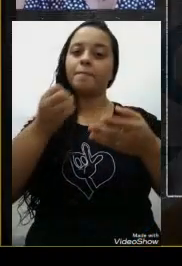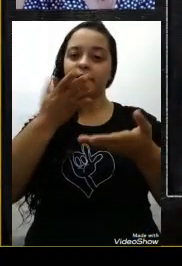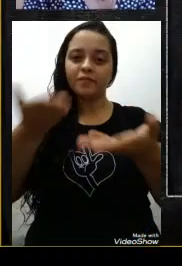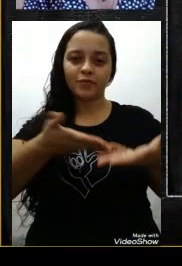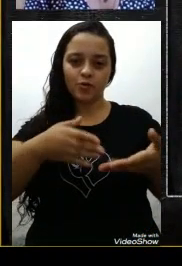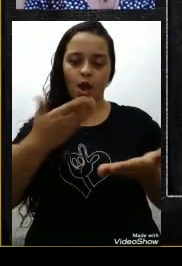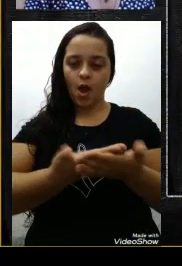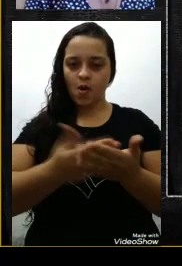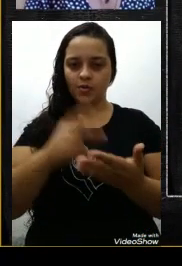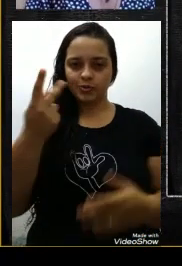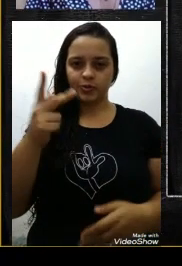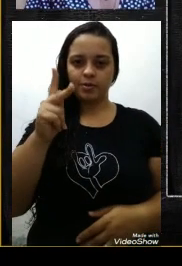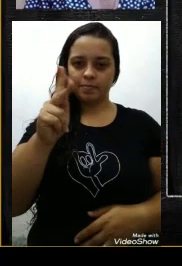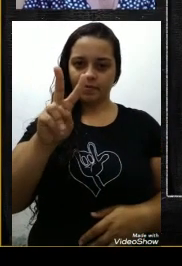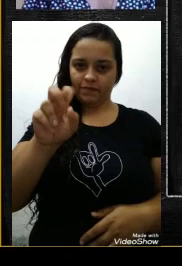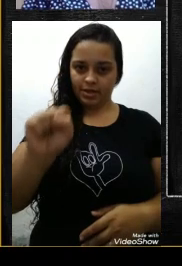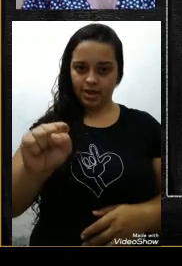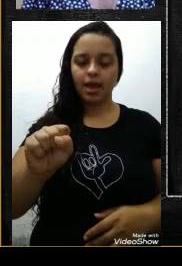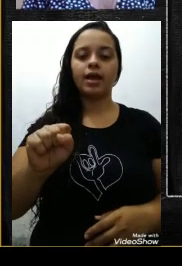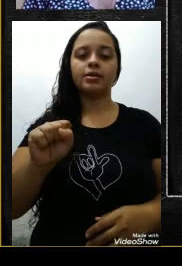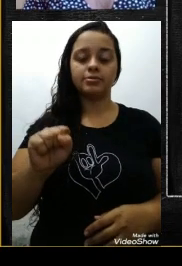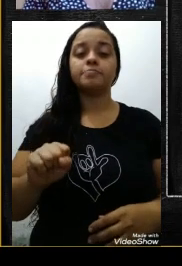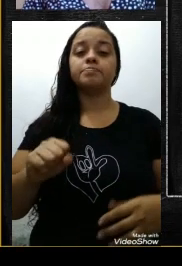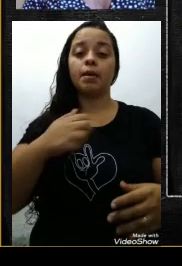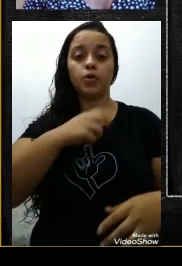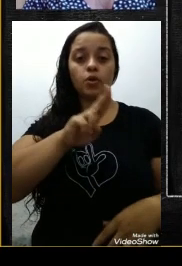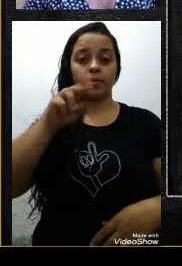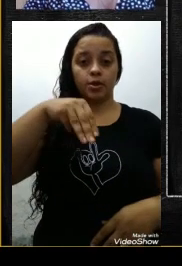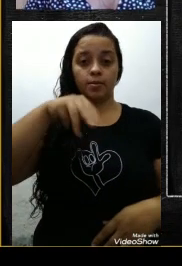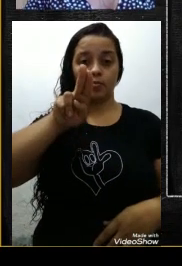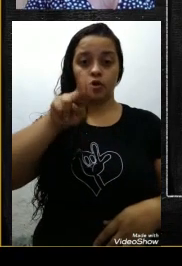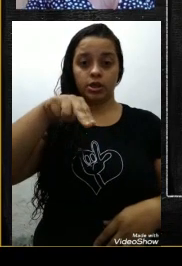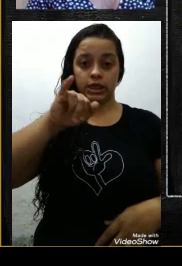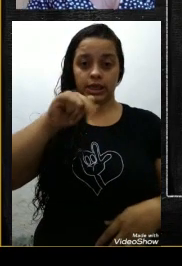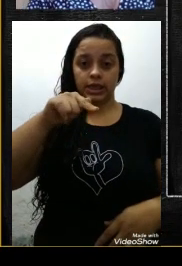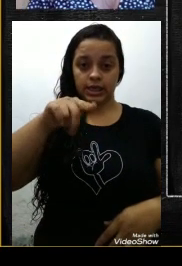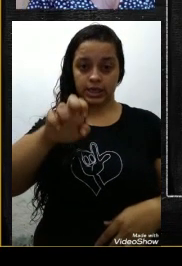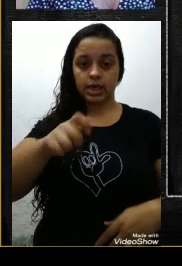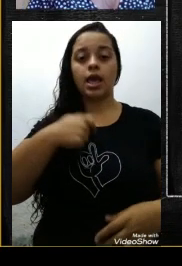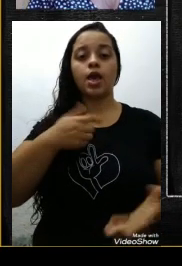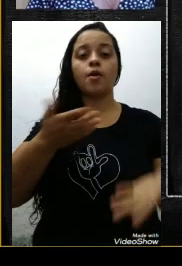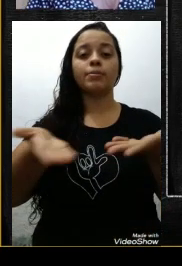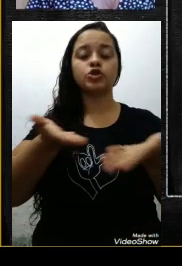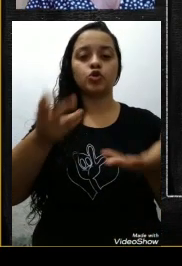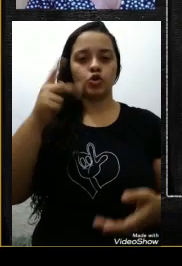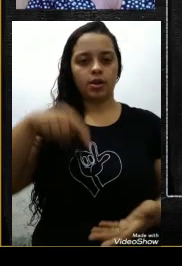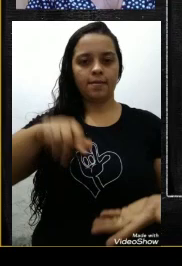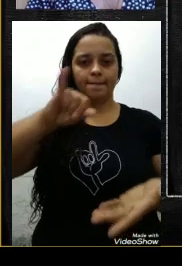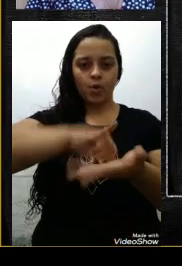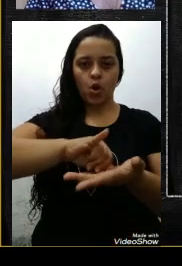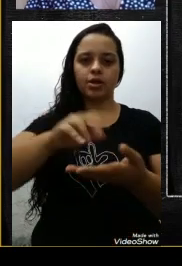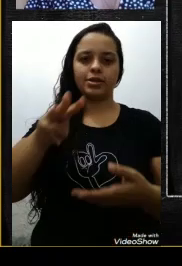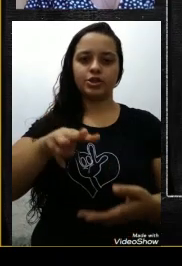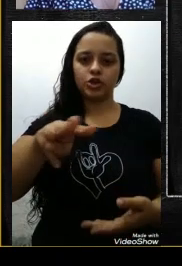Olá, seja bem-vindo a mais uma aula de História do Pré-Vestibular Social da Fundação CCERJ. Meu nome é Monique, sou mediadora de História do Polo de Três